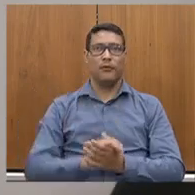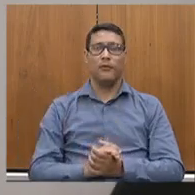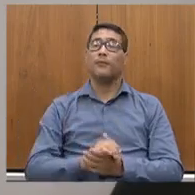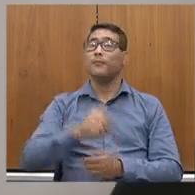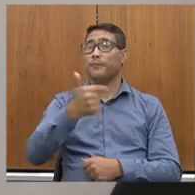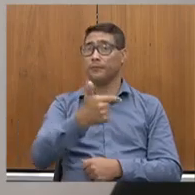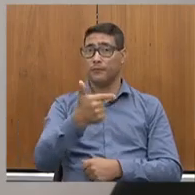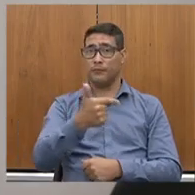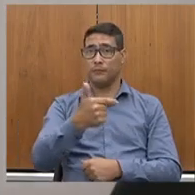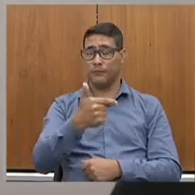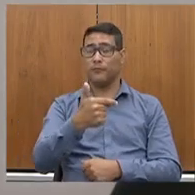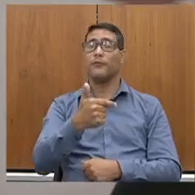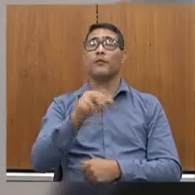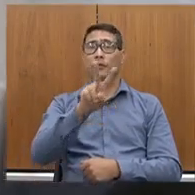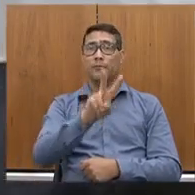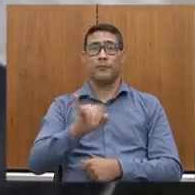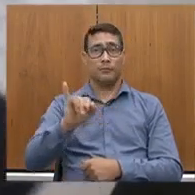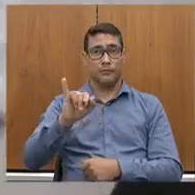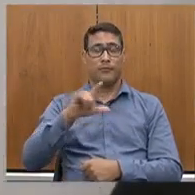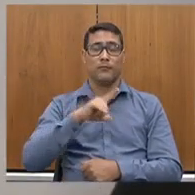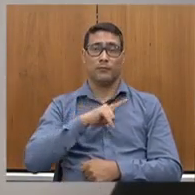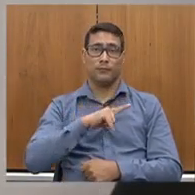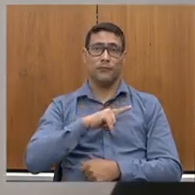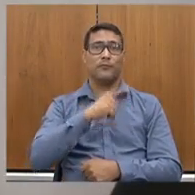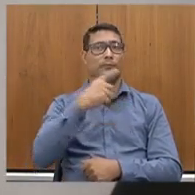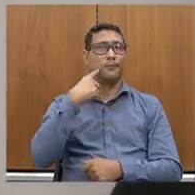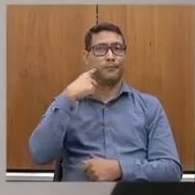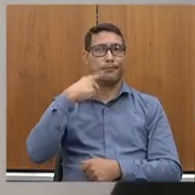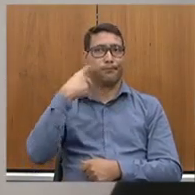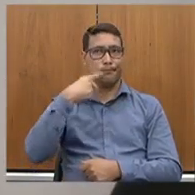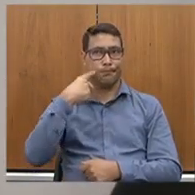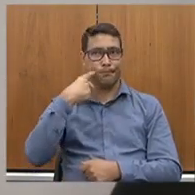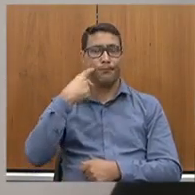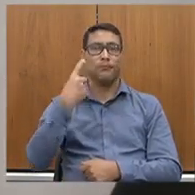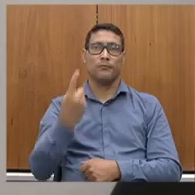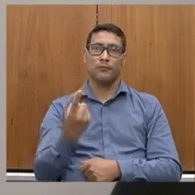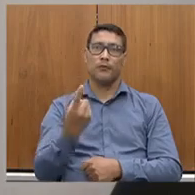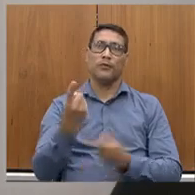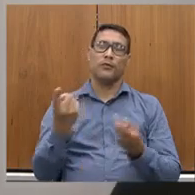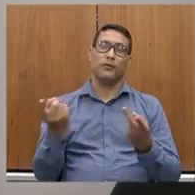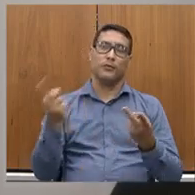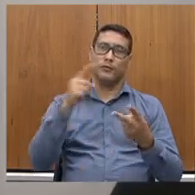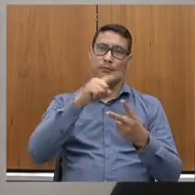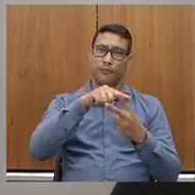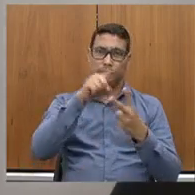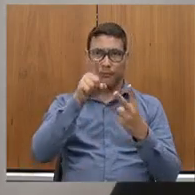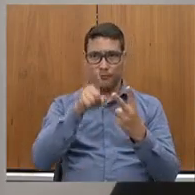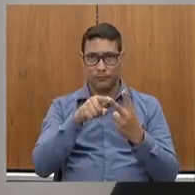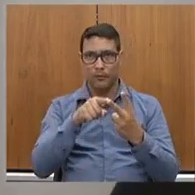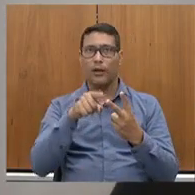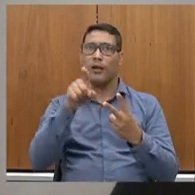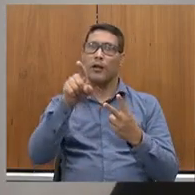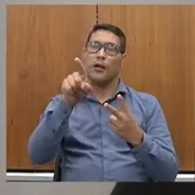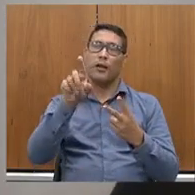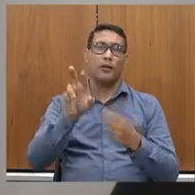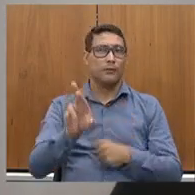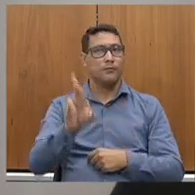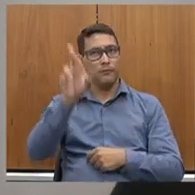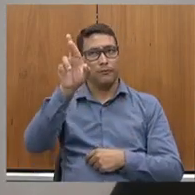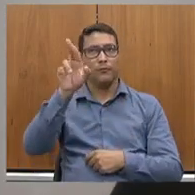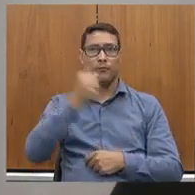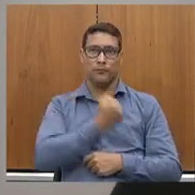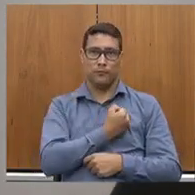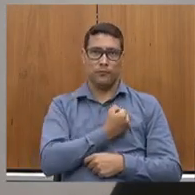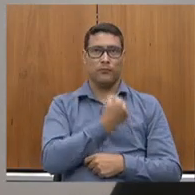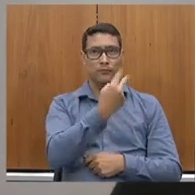Segundo, na sequência, será concedida a palavra às deputadas e aos deputados nos termos da deliberação da mesa, número